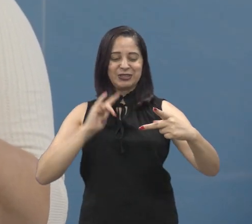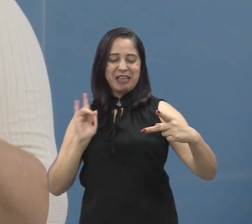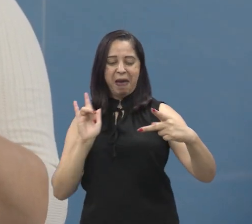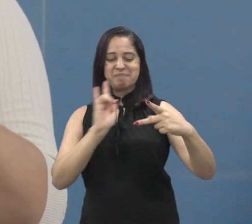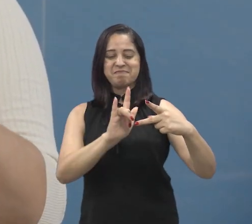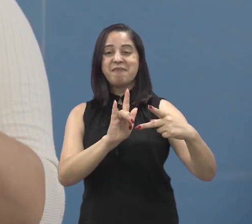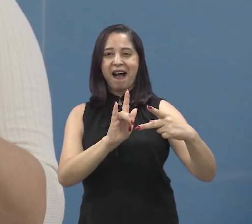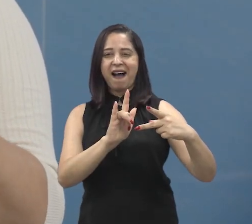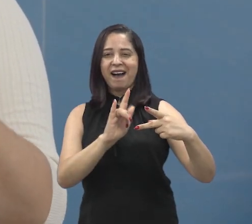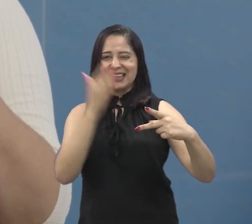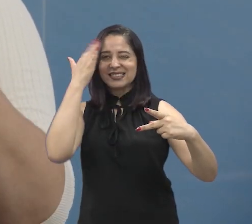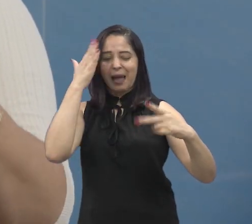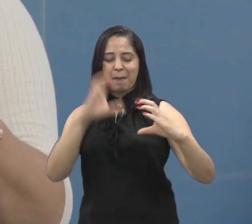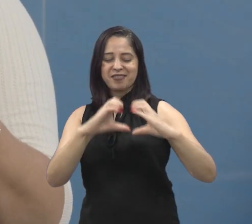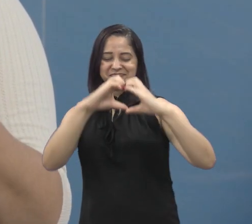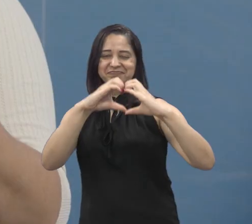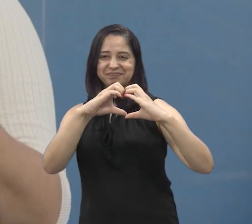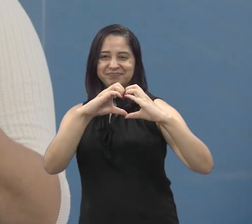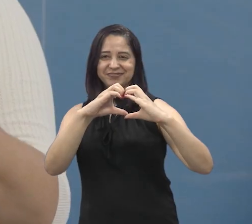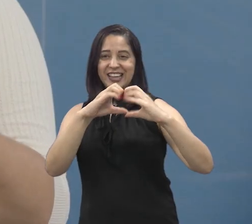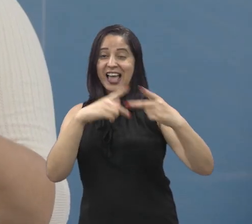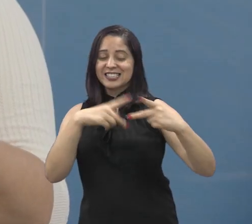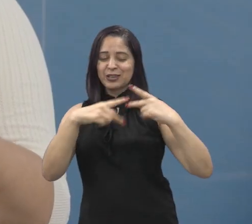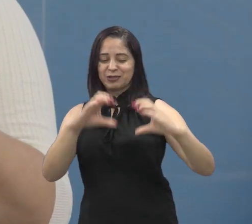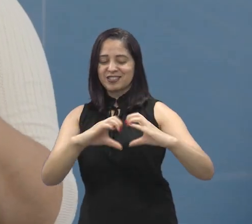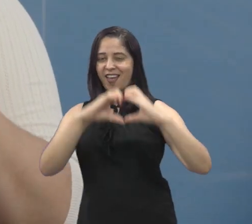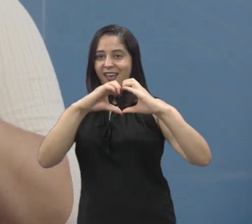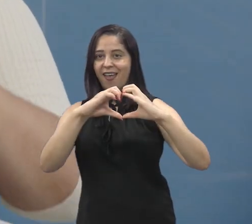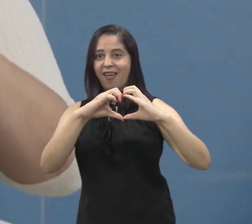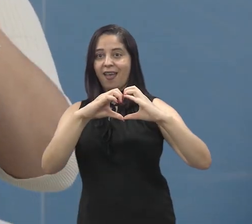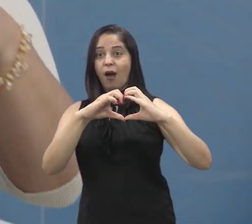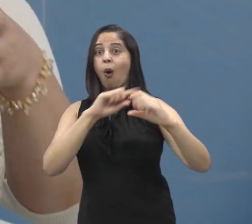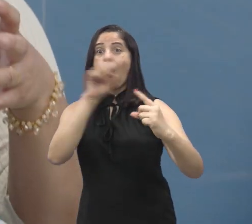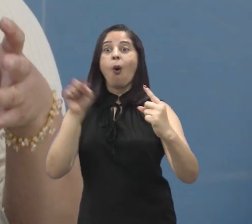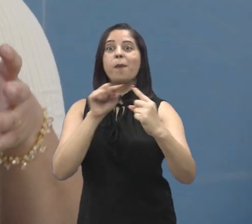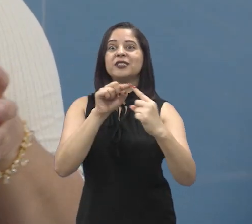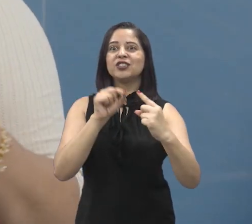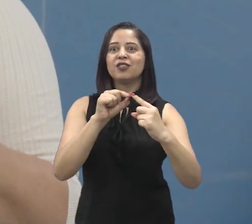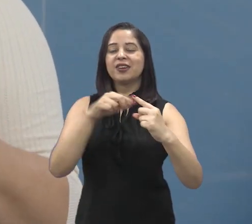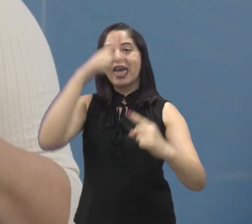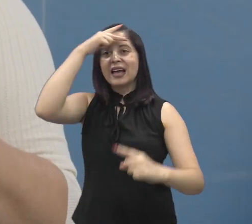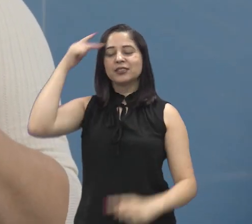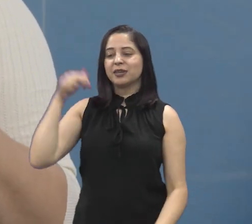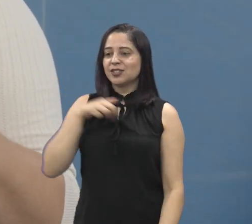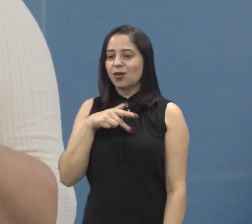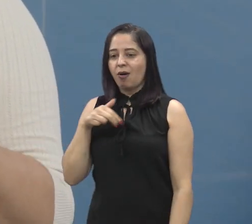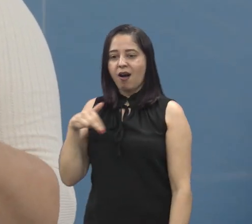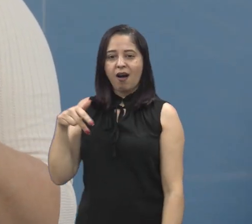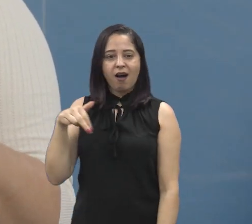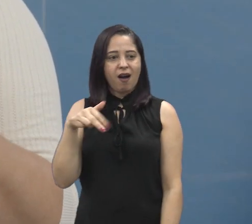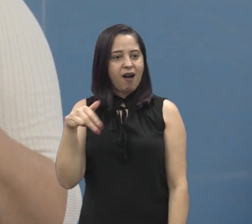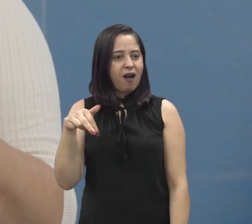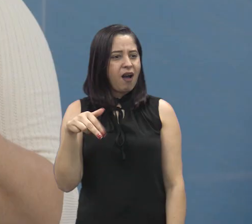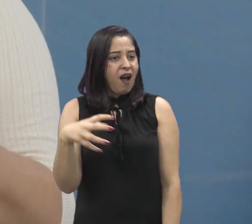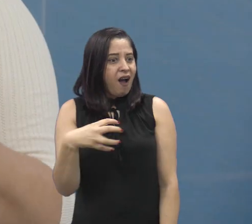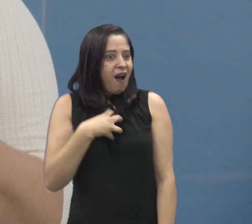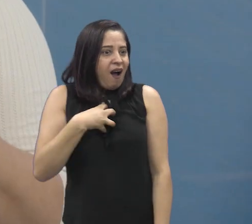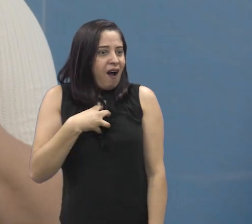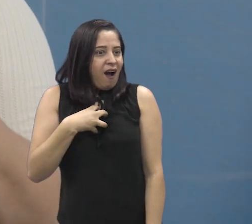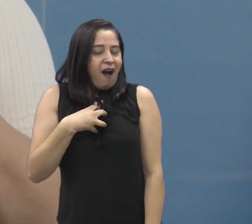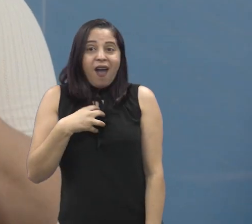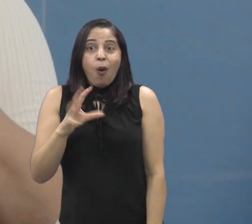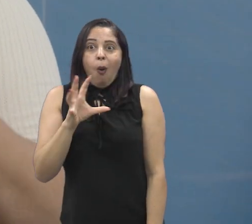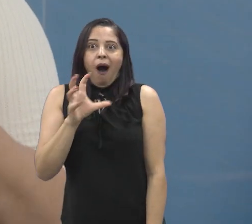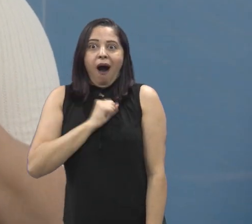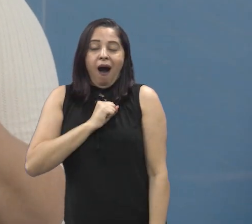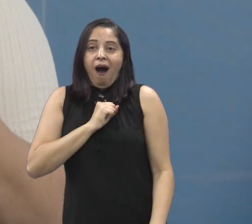despertar a paixão, né, do munícipe pela sua cidade, gerando pertencimento, porque hoje o turismo